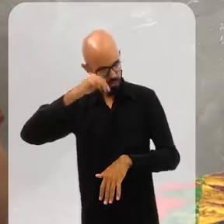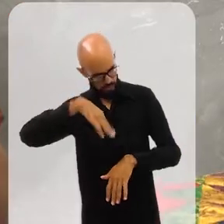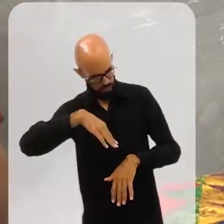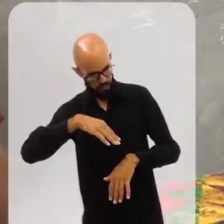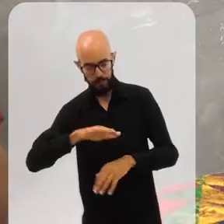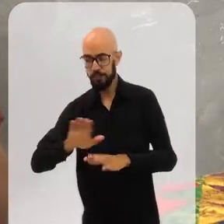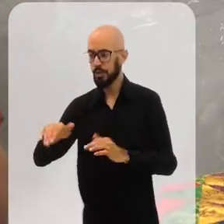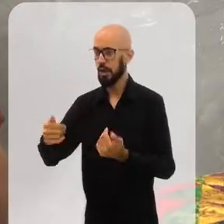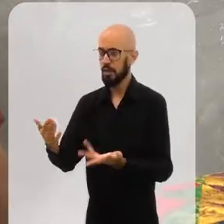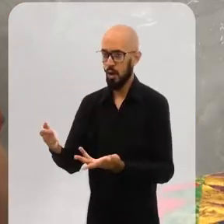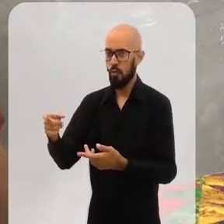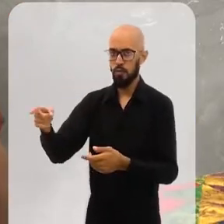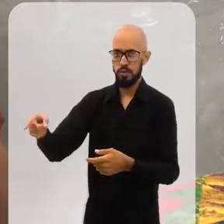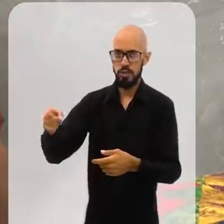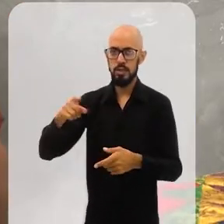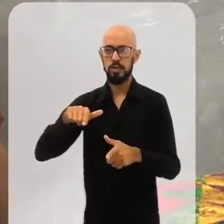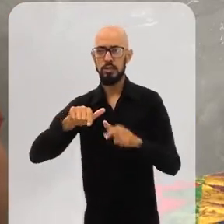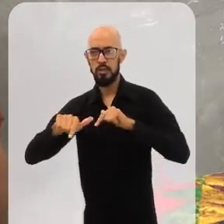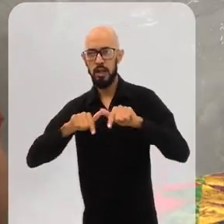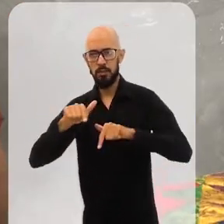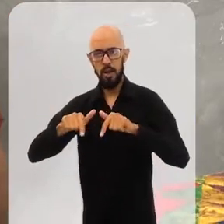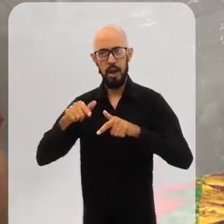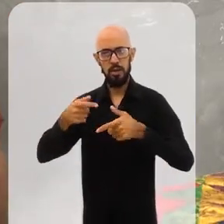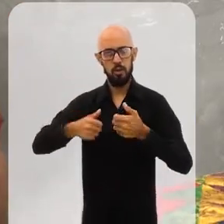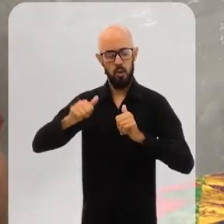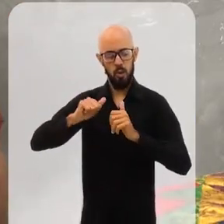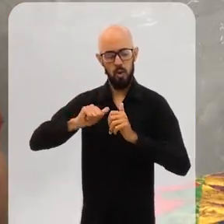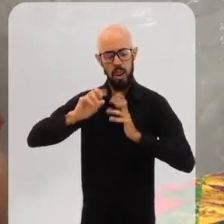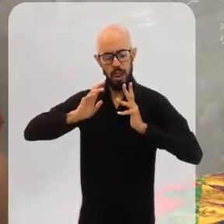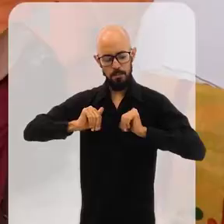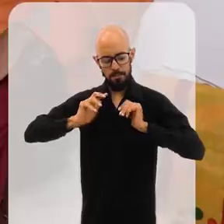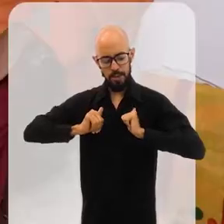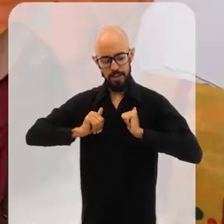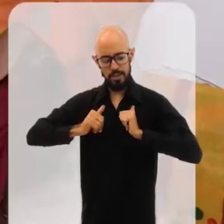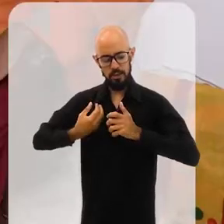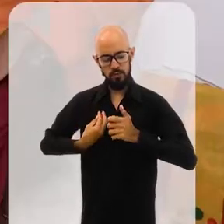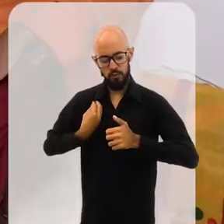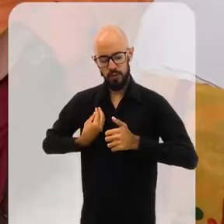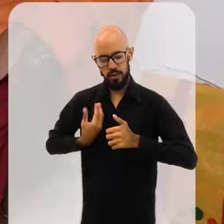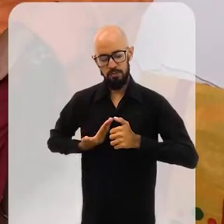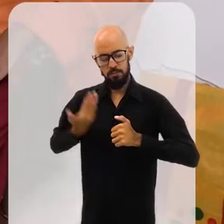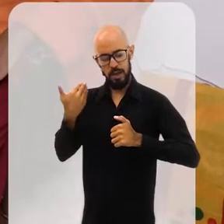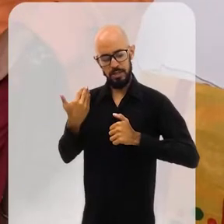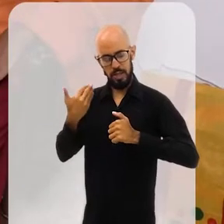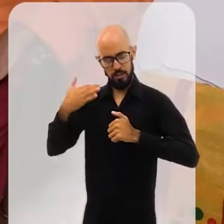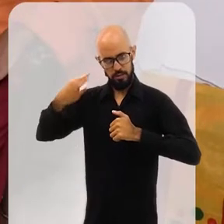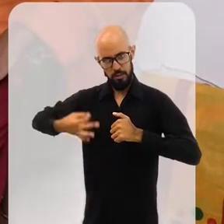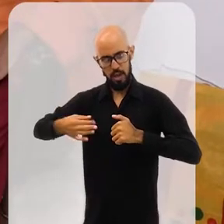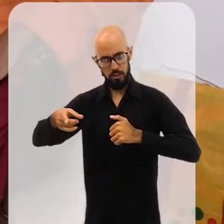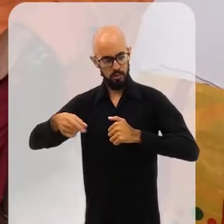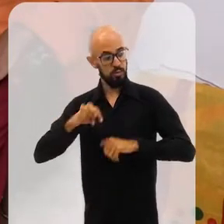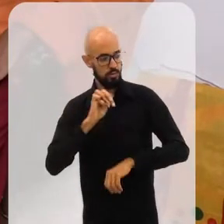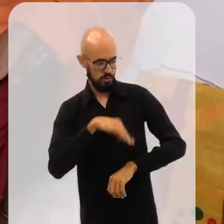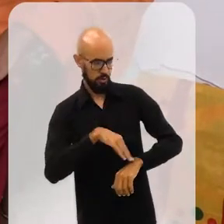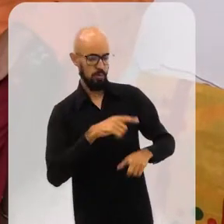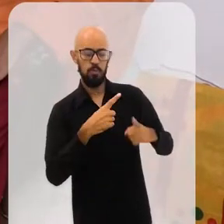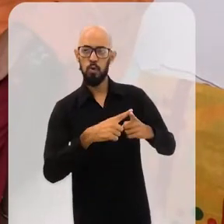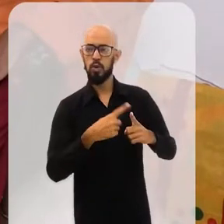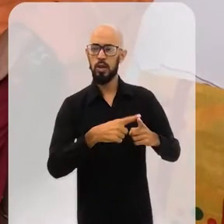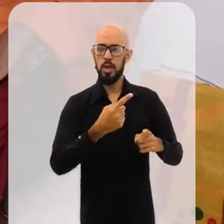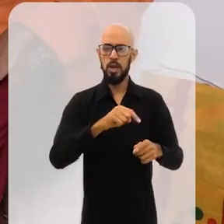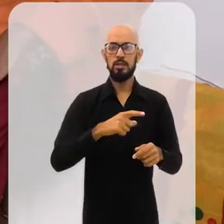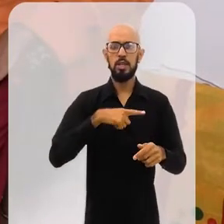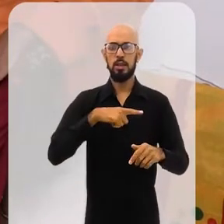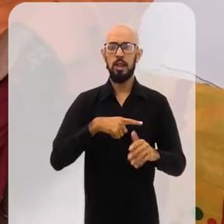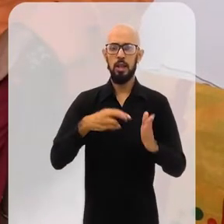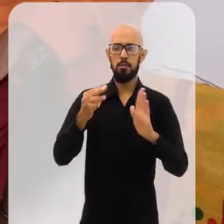Vocês trabalham com isso, sobre resgate de vidas anteriores, Isso de cada um. de cada um. Isso, porque você